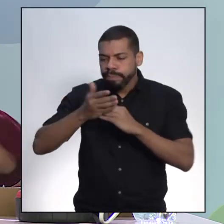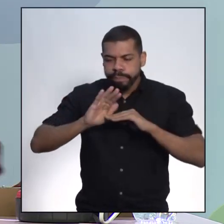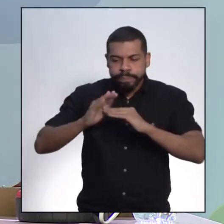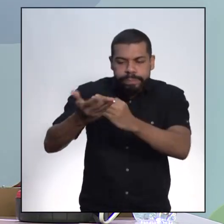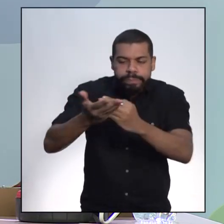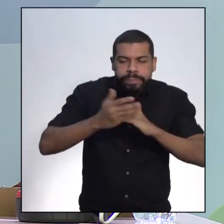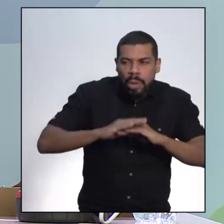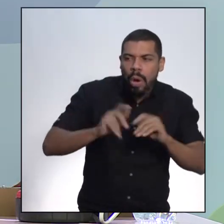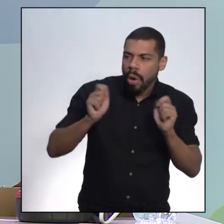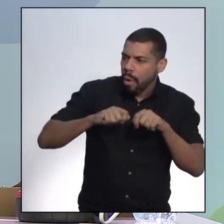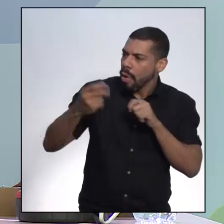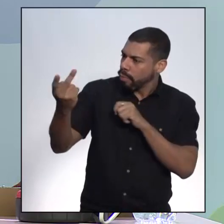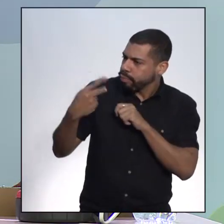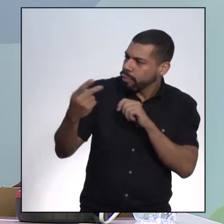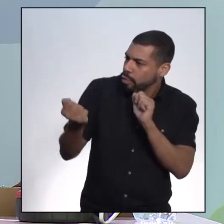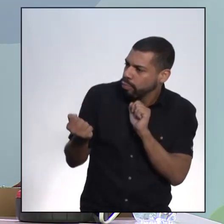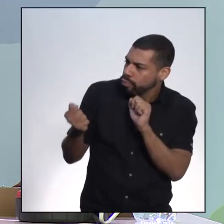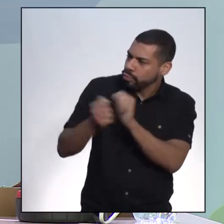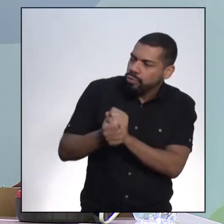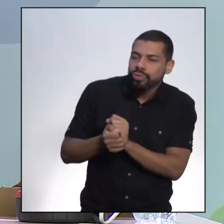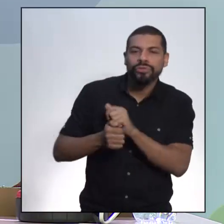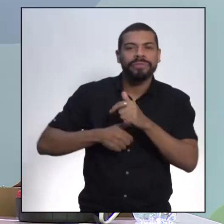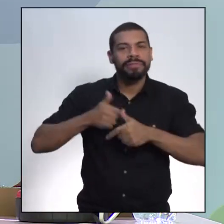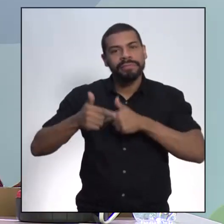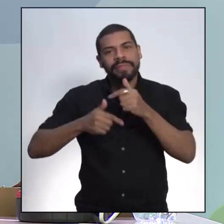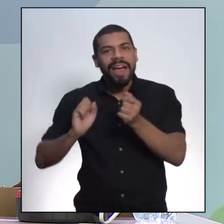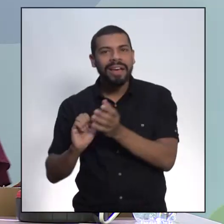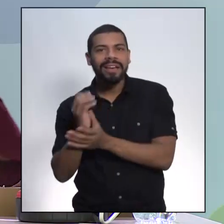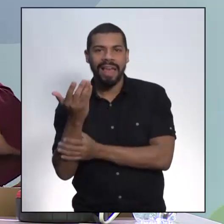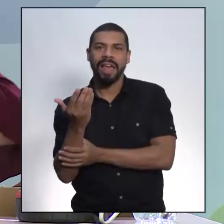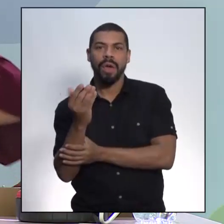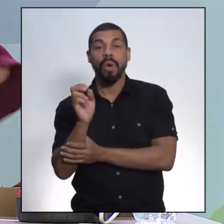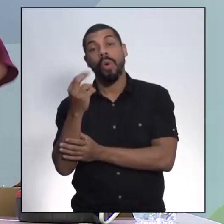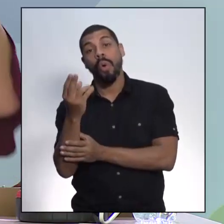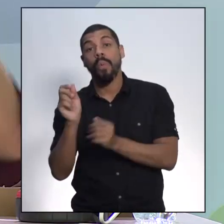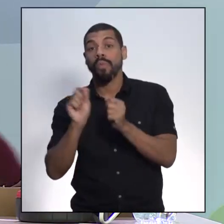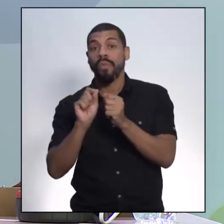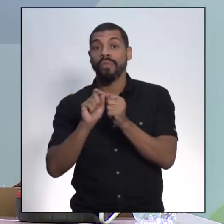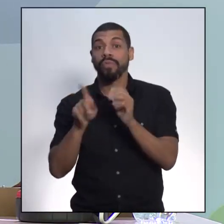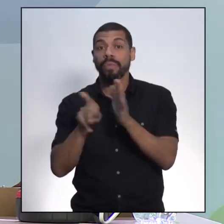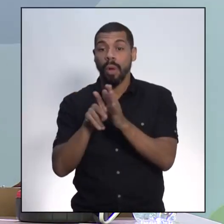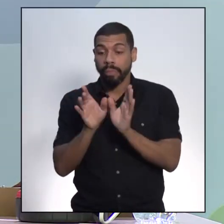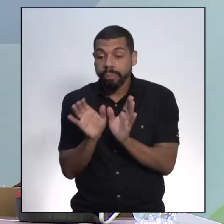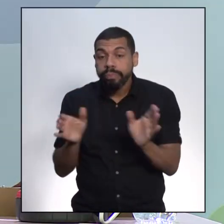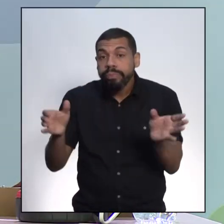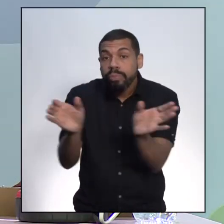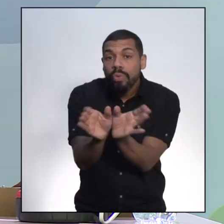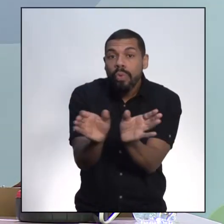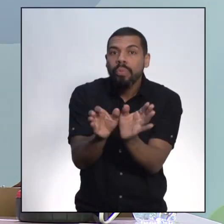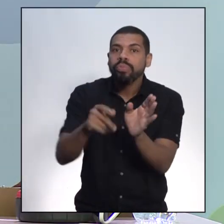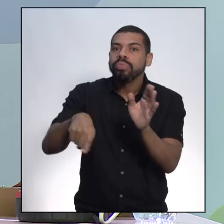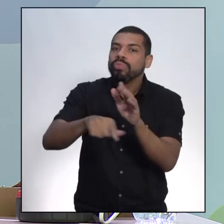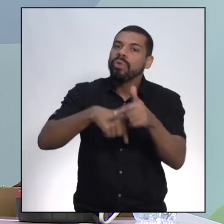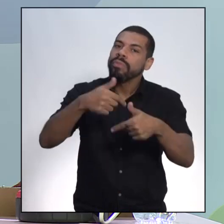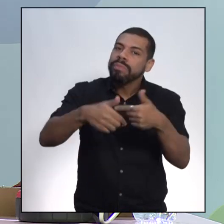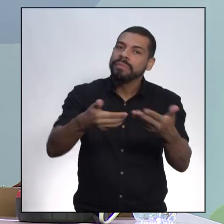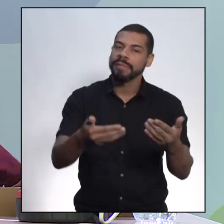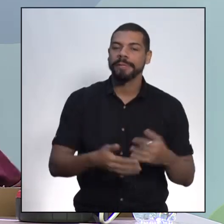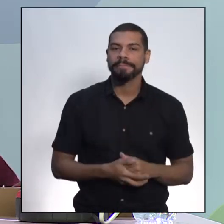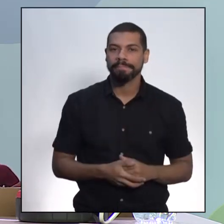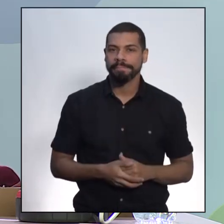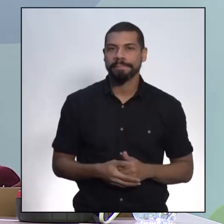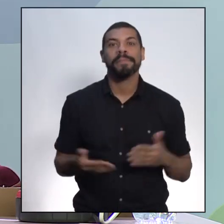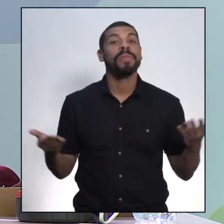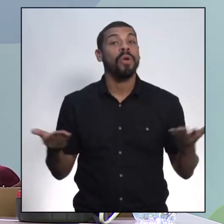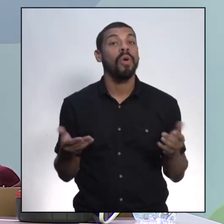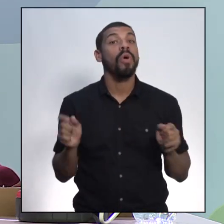sentido, eu posso fazer juntos, criar junto com alguém, ou fazer algo para um conjunto de pessoas que possa beneficiar. Então, hoje